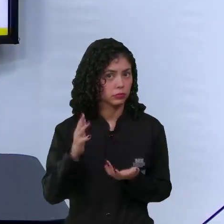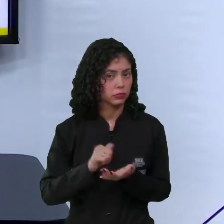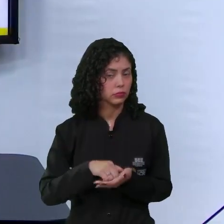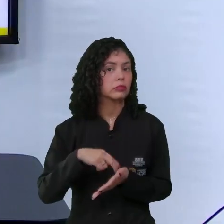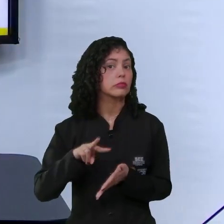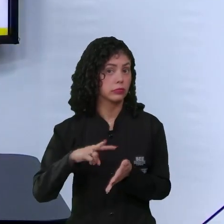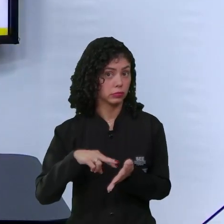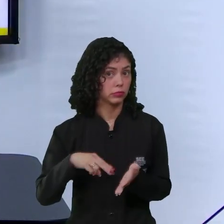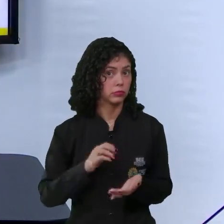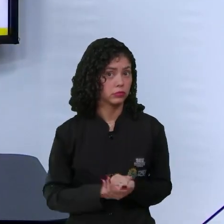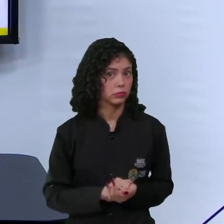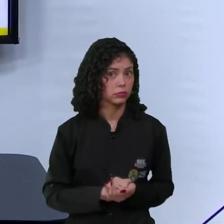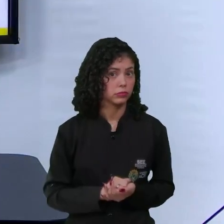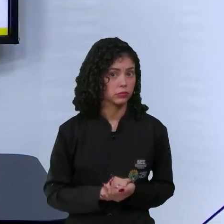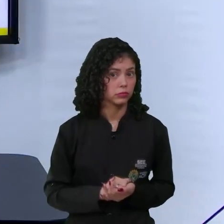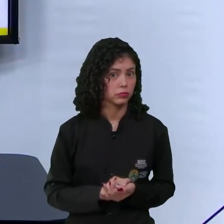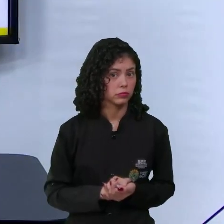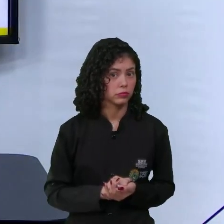TikTok é dança?